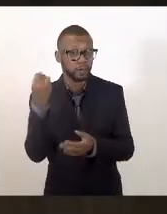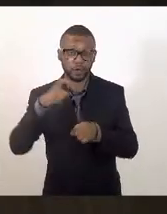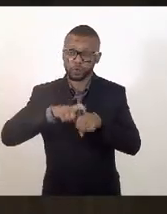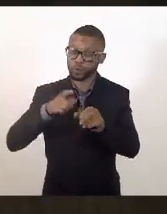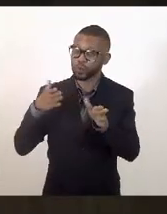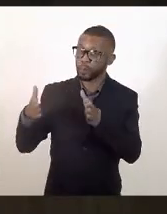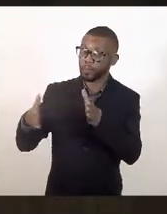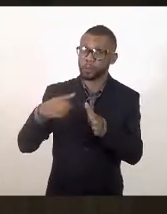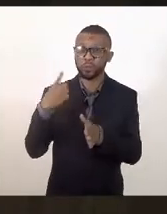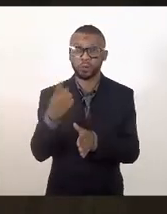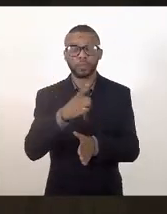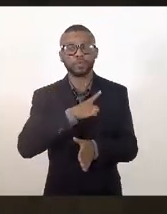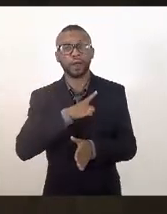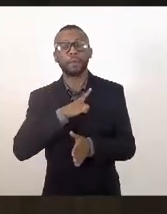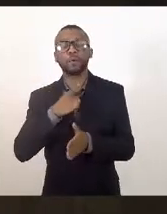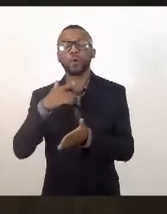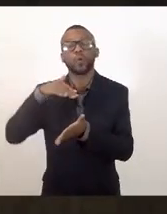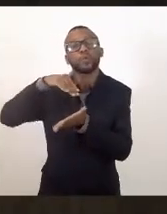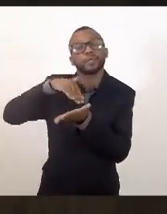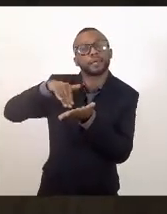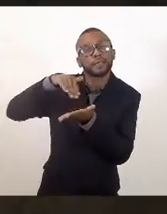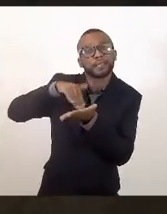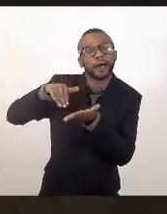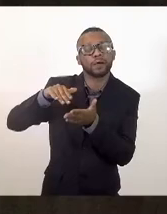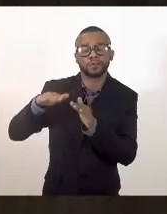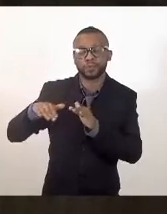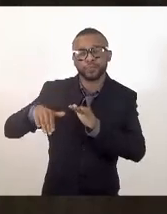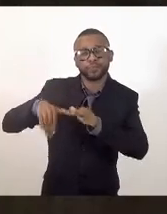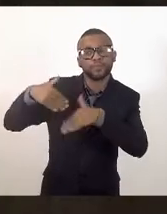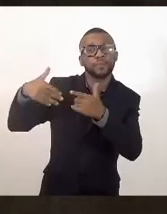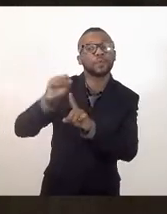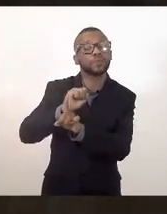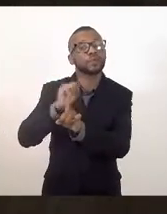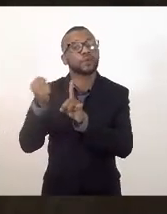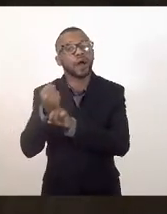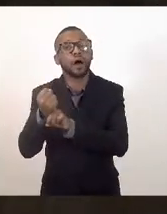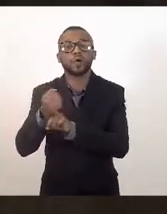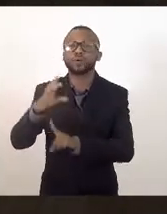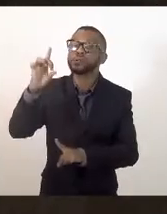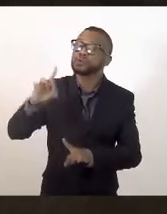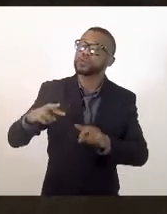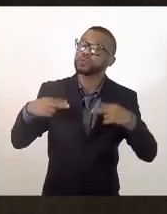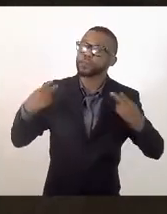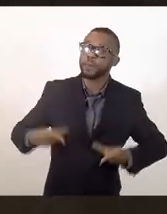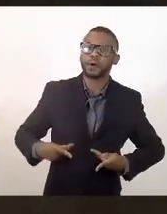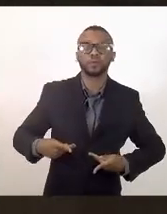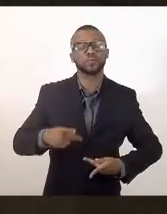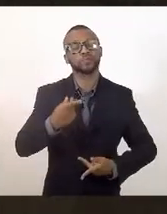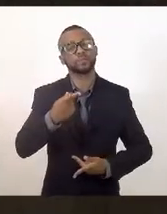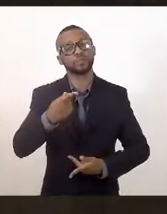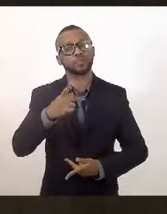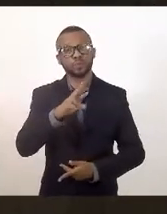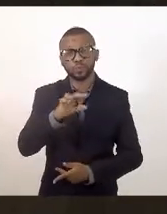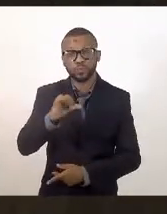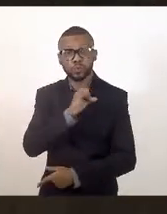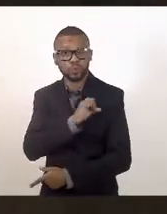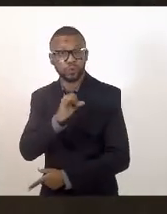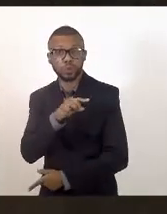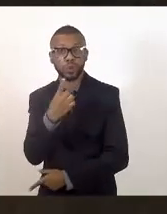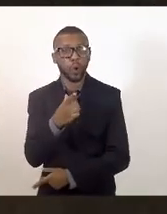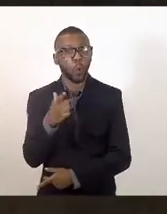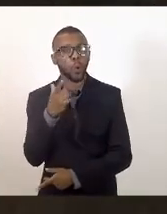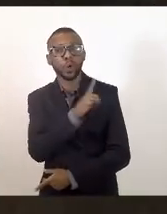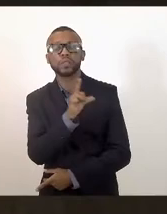qual ficamos como secretário de Desenvolvimento Social e Direitos Humanos do Estado do Rio de Janeiro. Nós conseguimos